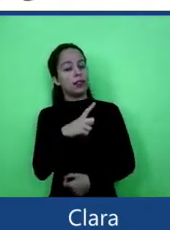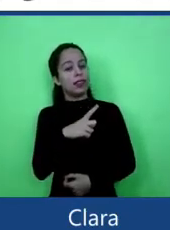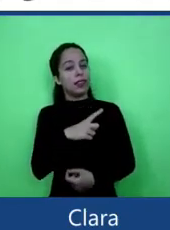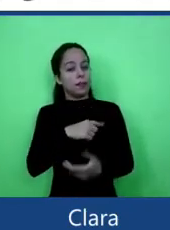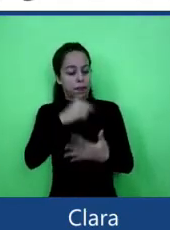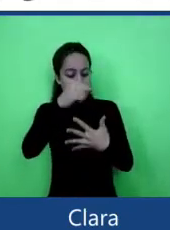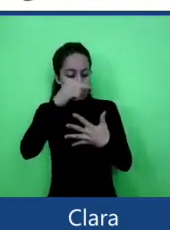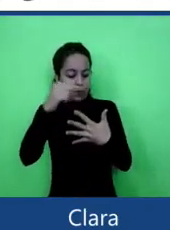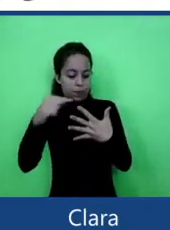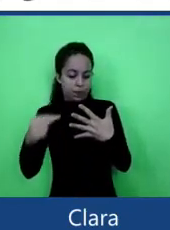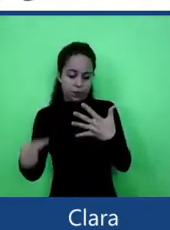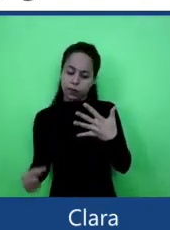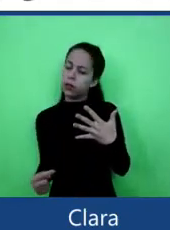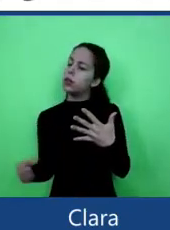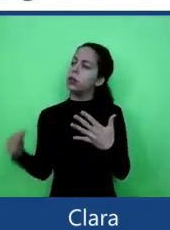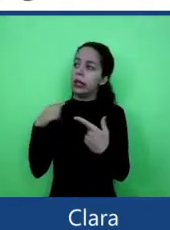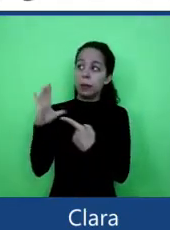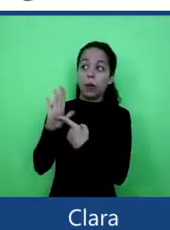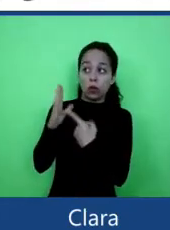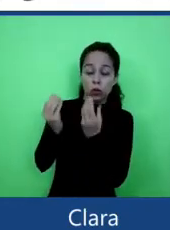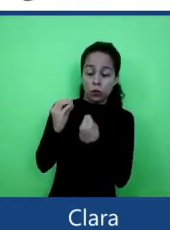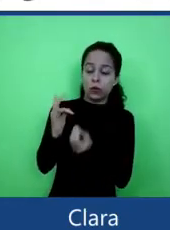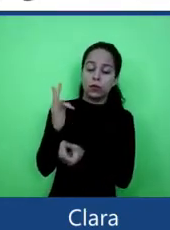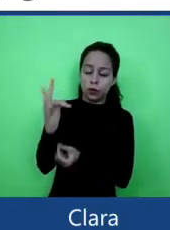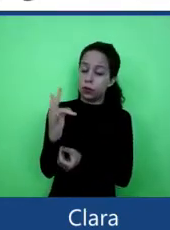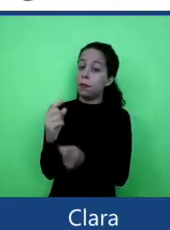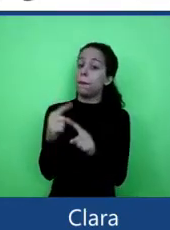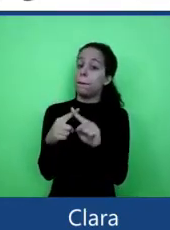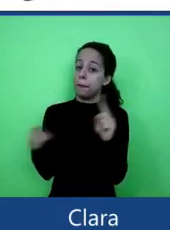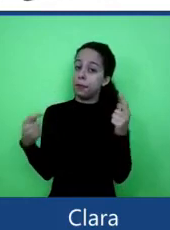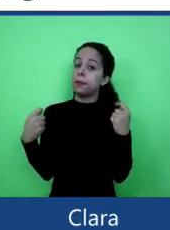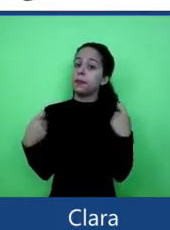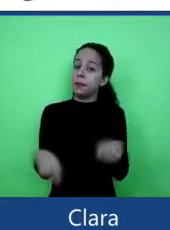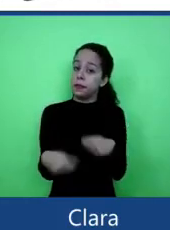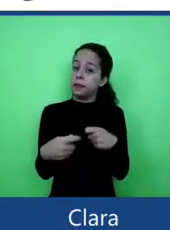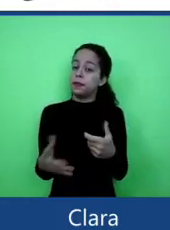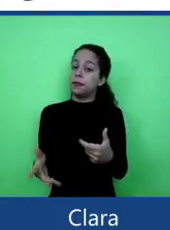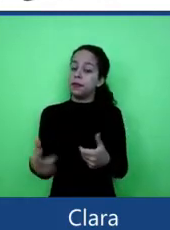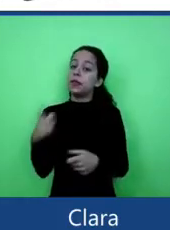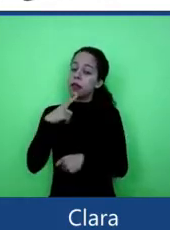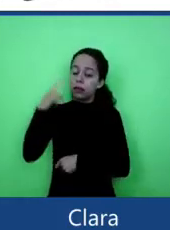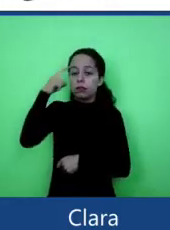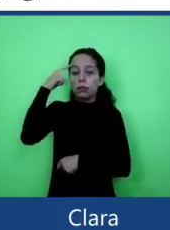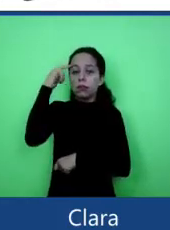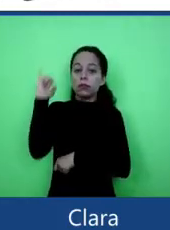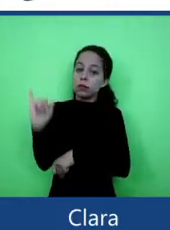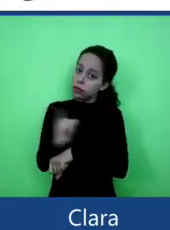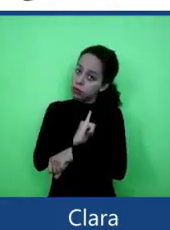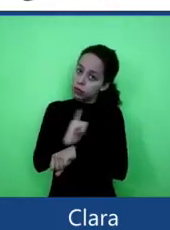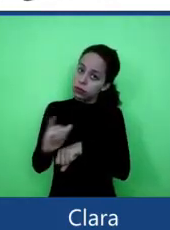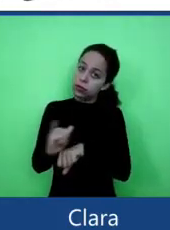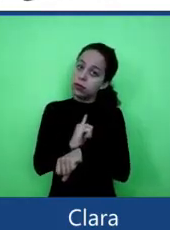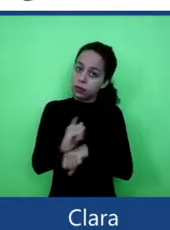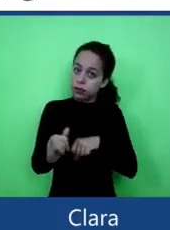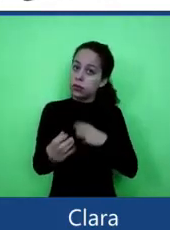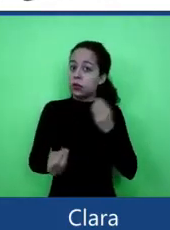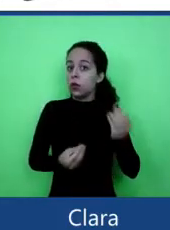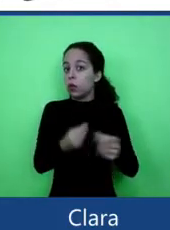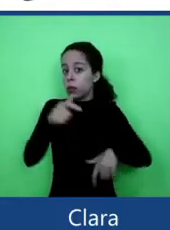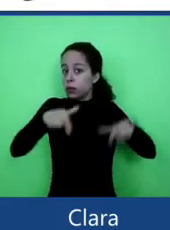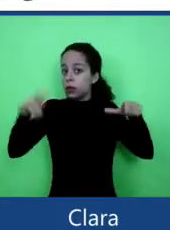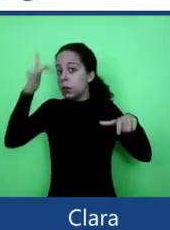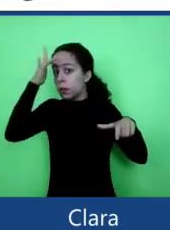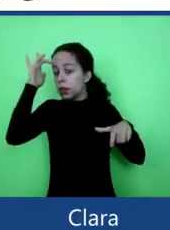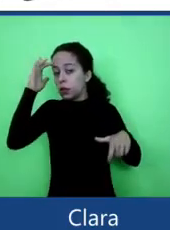determinantes, mas cujo andamento depende da presença de um horizonte estratégico entre seus protagonistas decisivos. O que